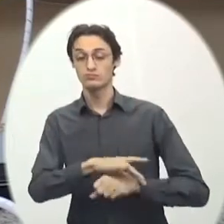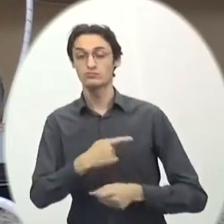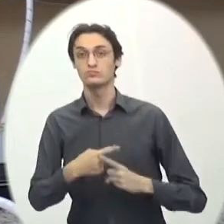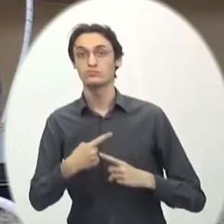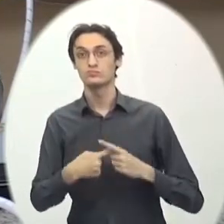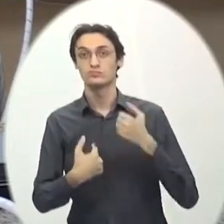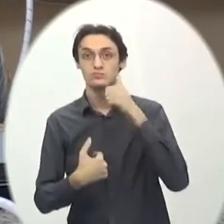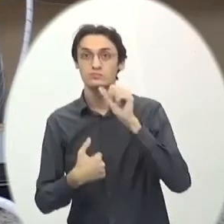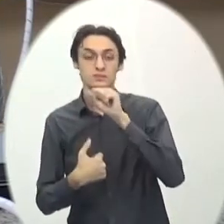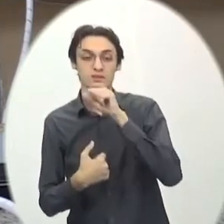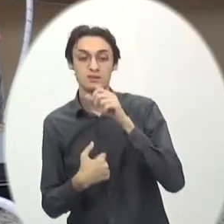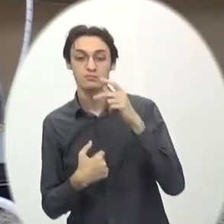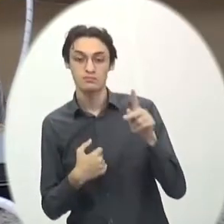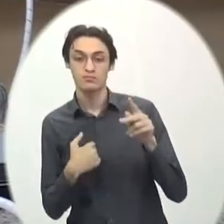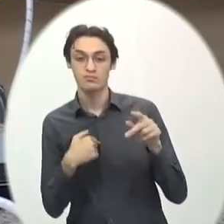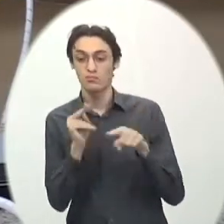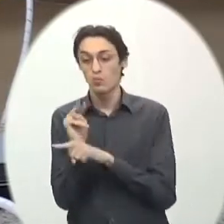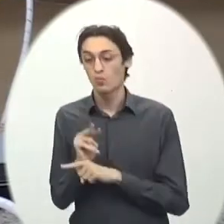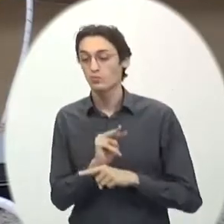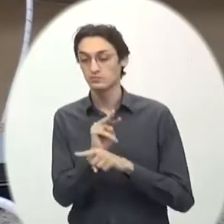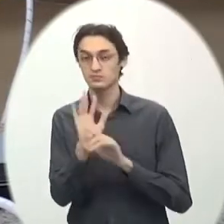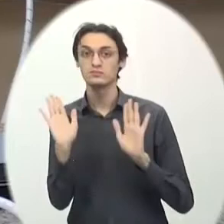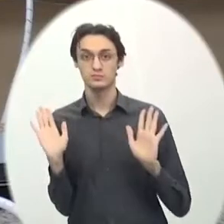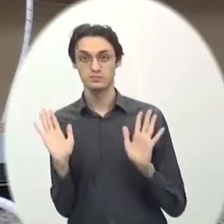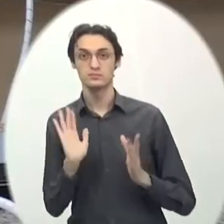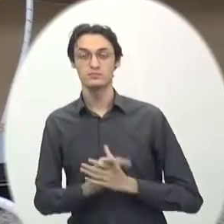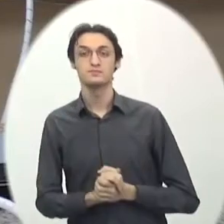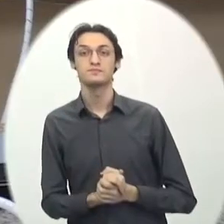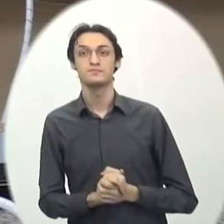dele mora ali, poderia cuidar, né? De certa forma.